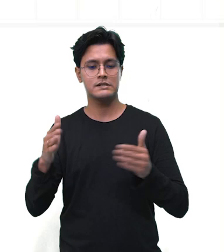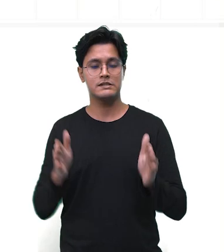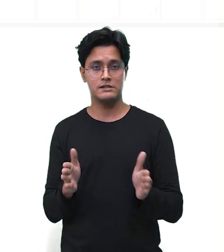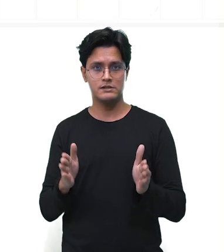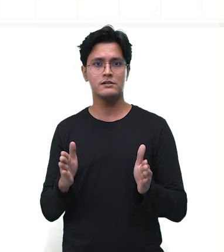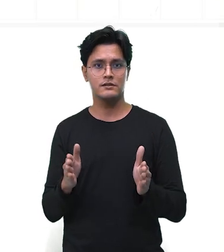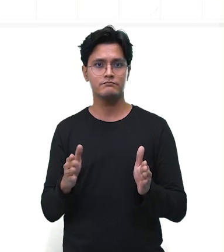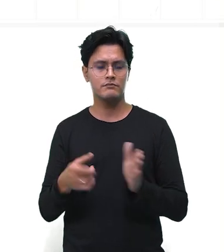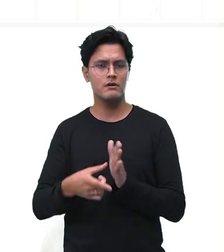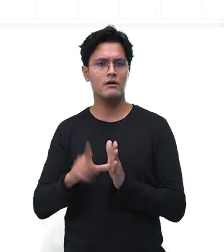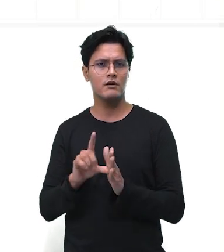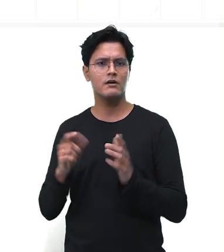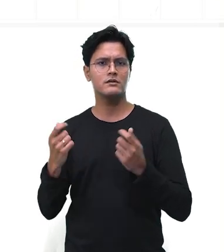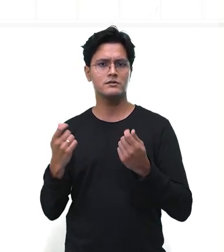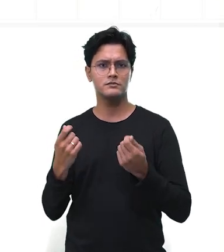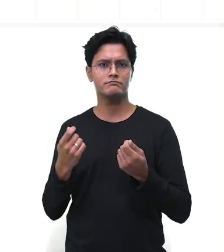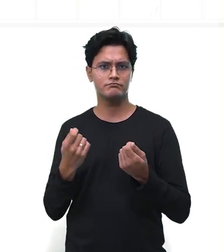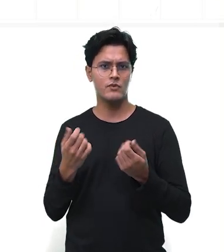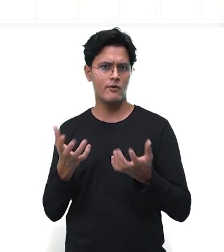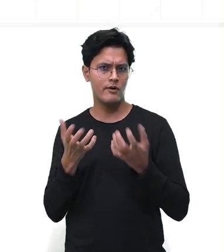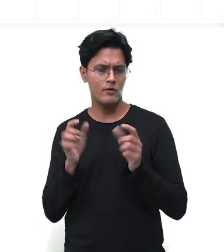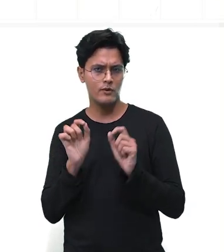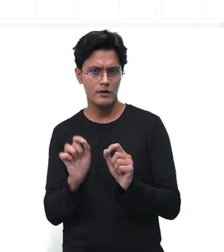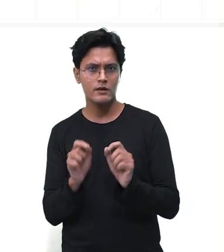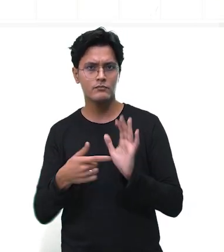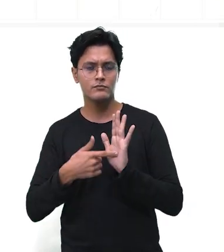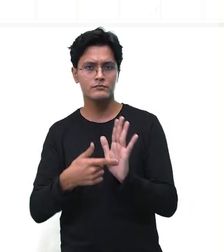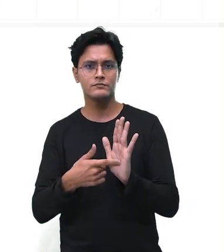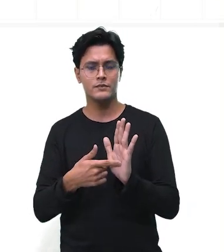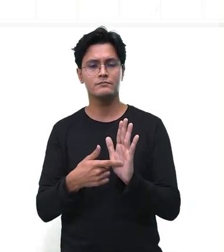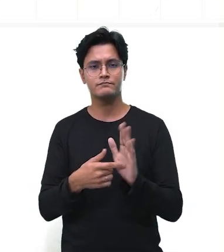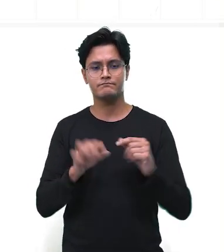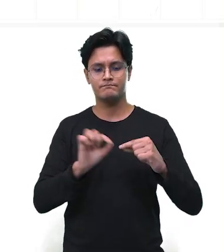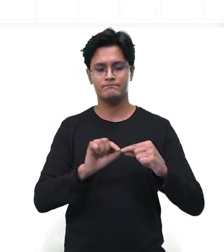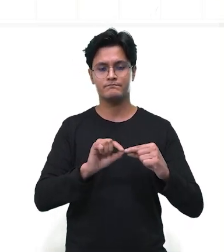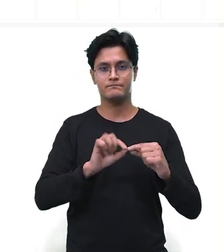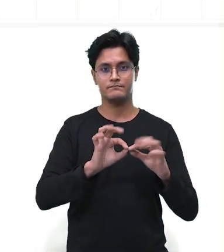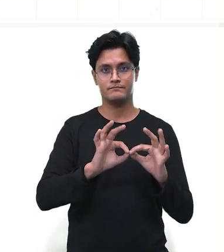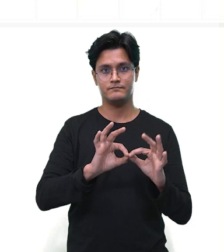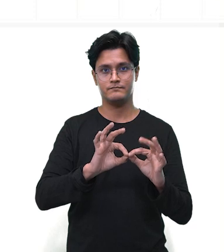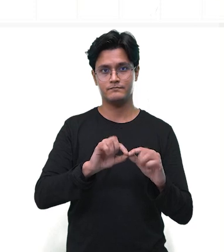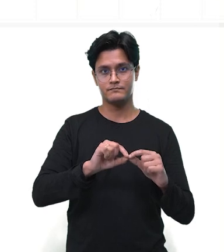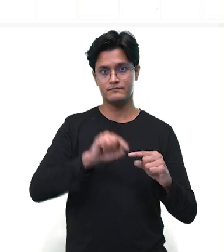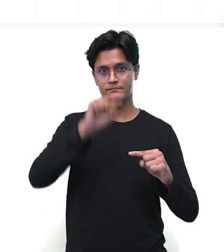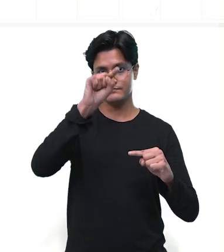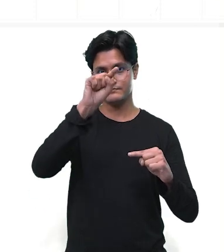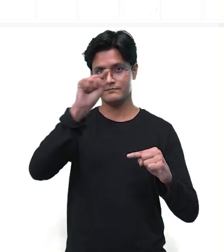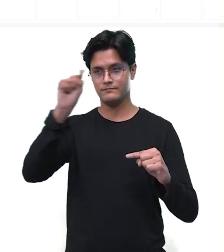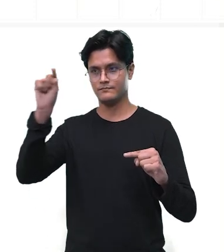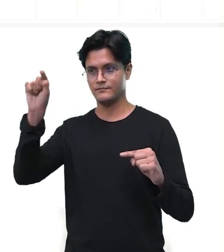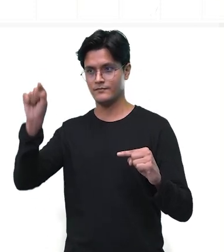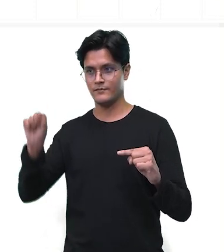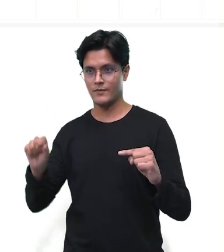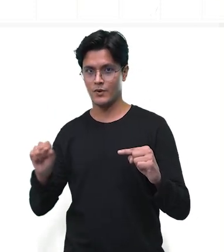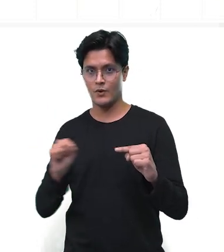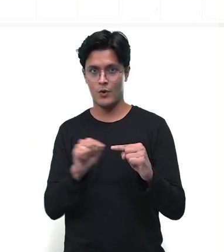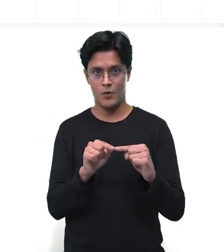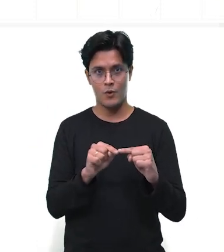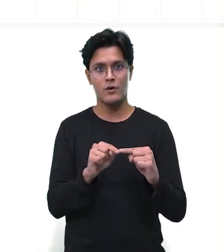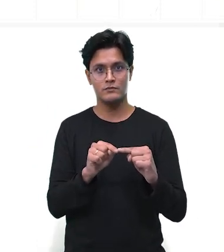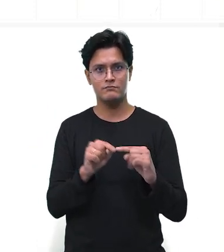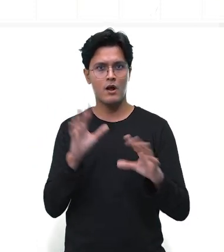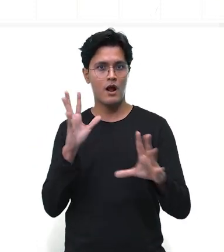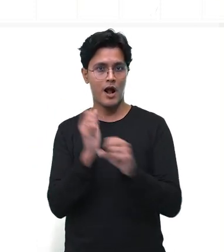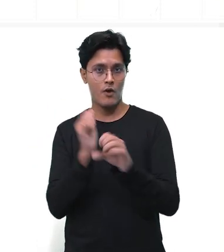fazer o seguinte com você, ó. Vamos fazer um quadrado aqui para a gente calcular a área desse quadrado, tá